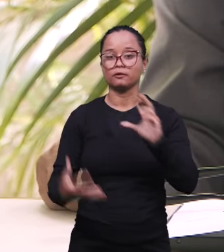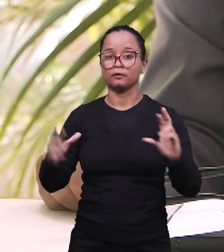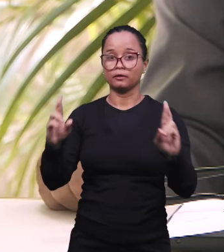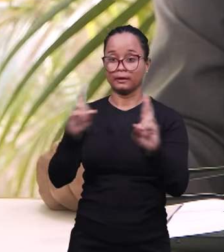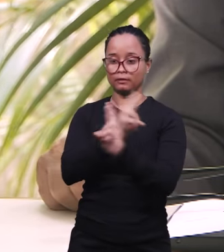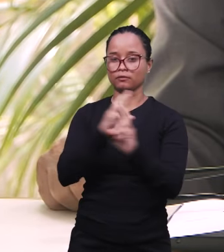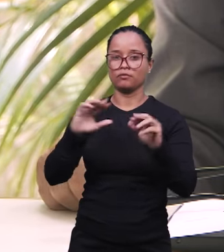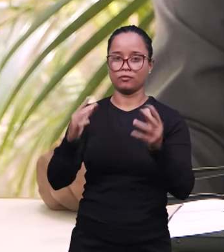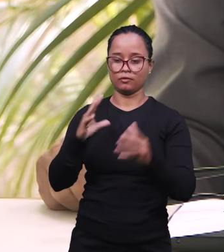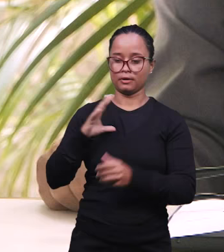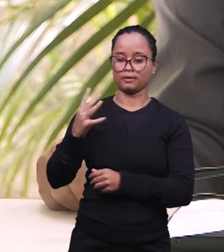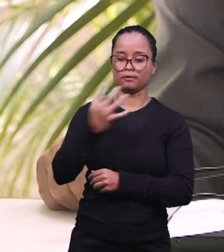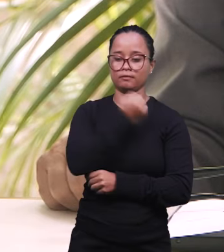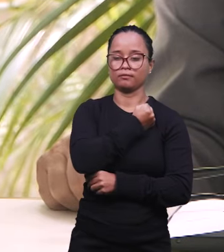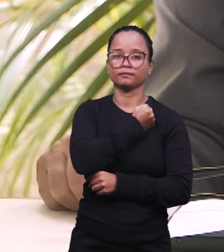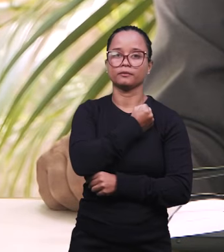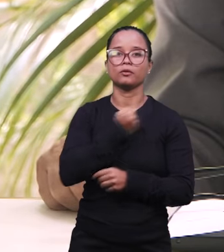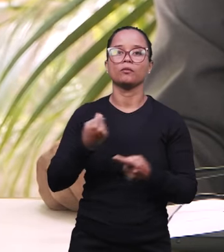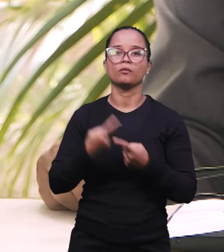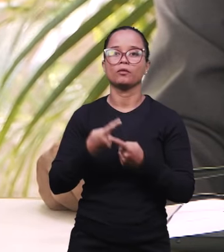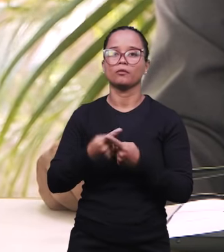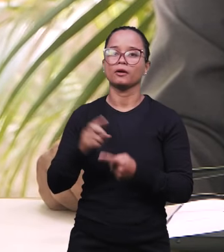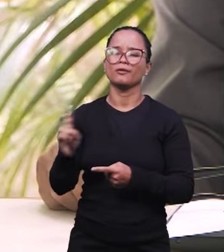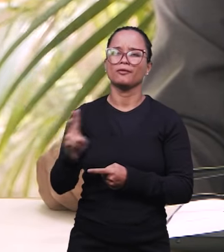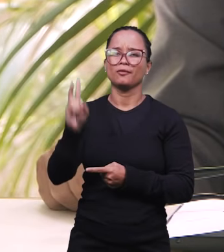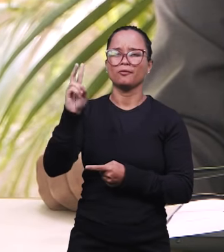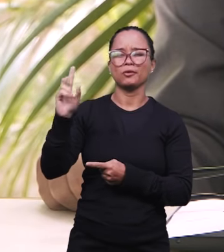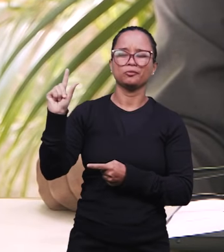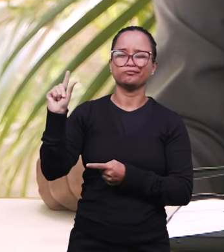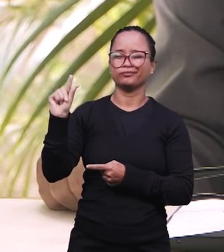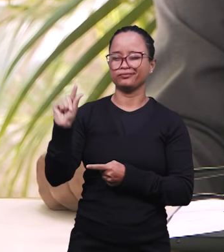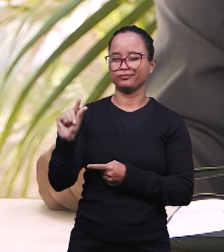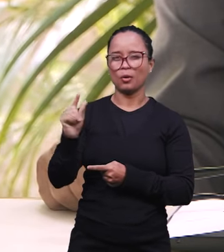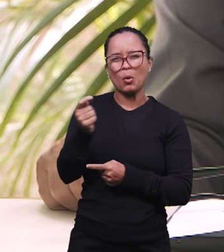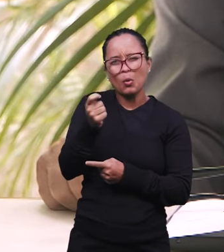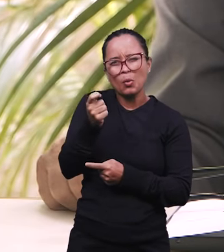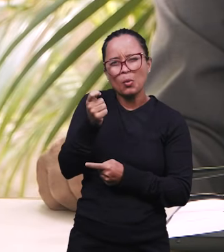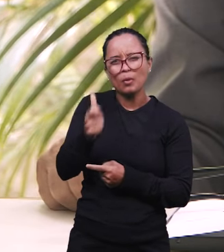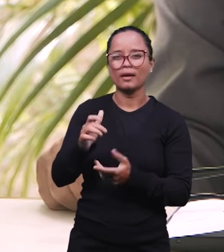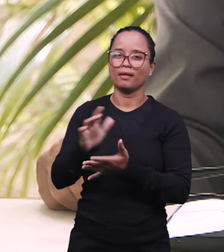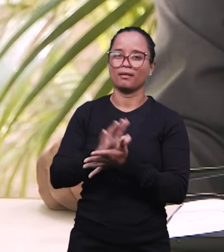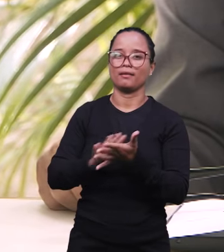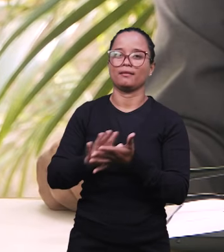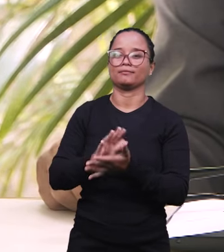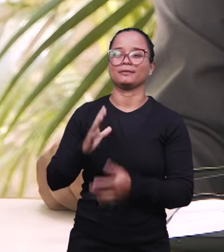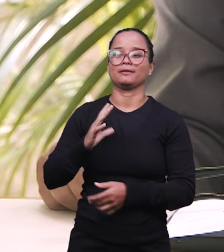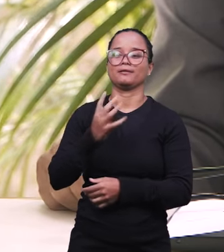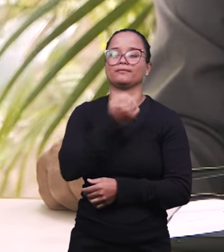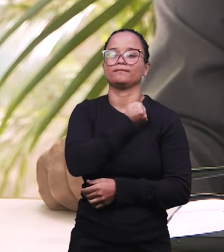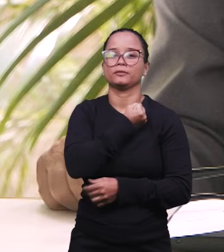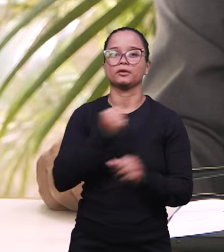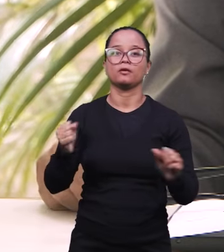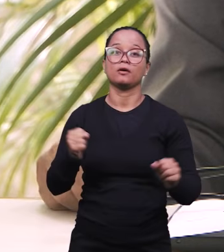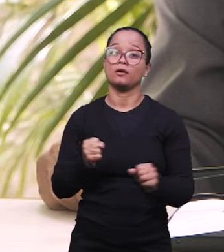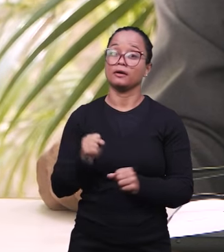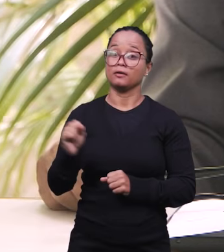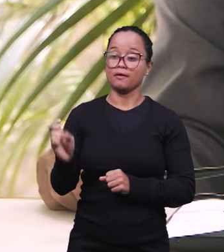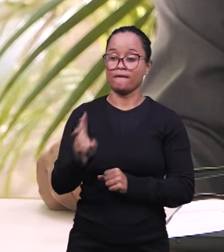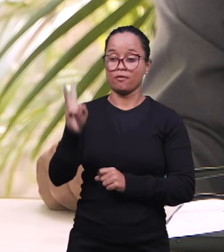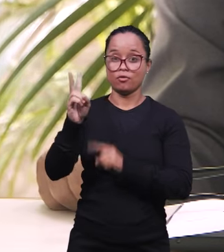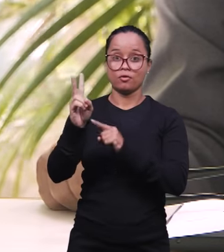relacionado à salvação, que é a questão de um valor mínimo ou quase nada da salvação, e esse valor está